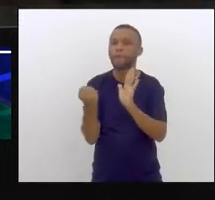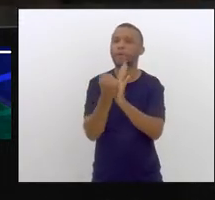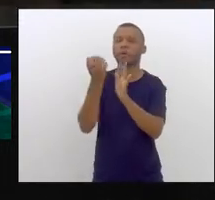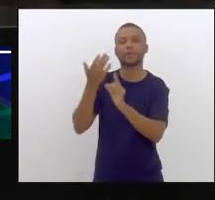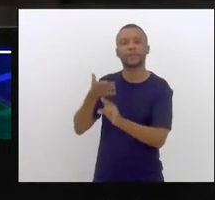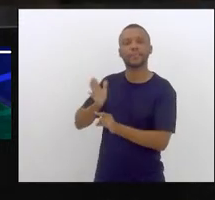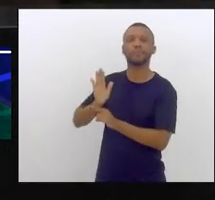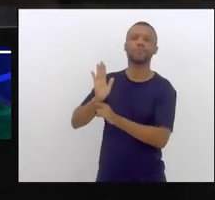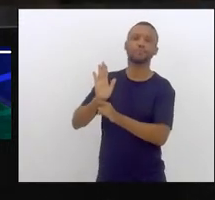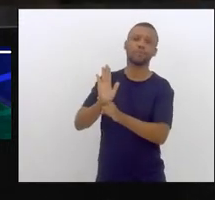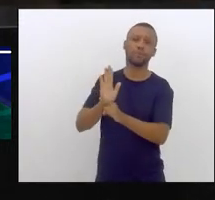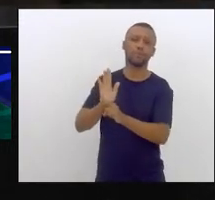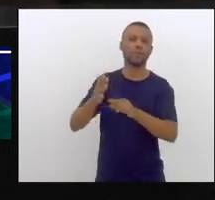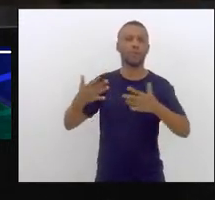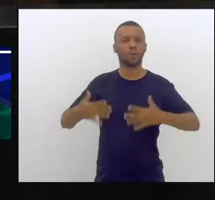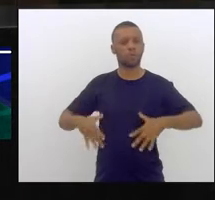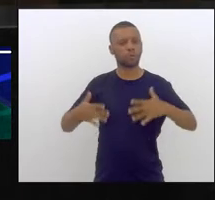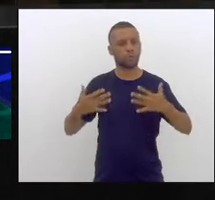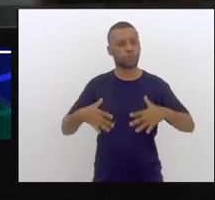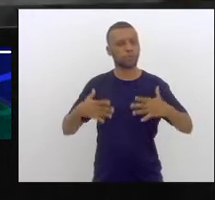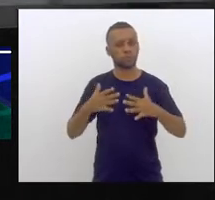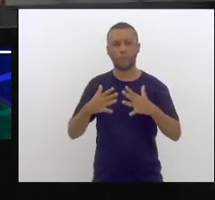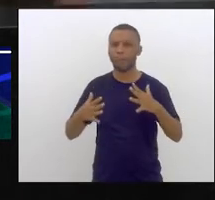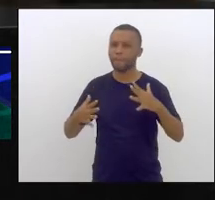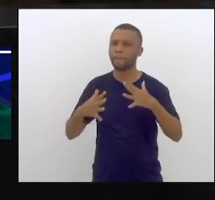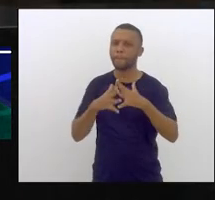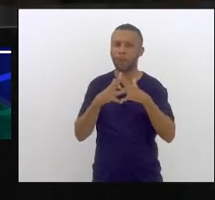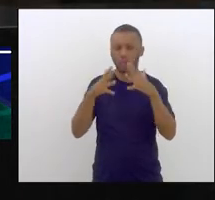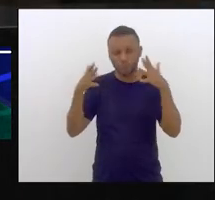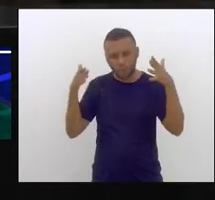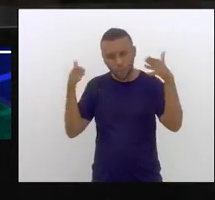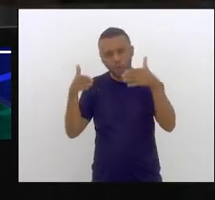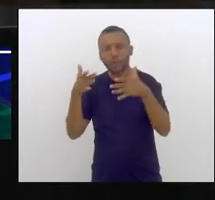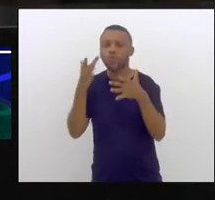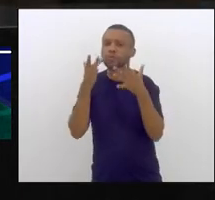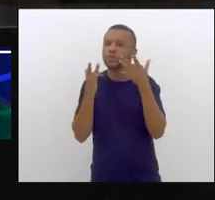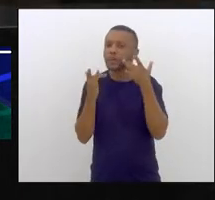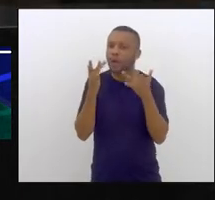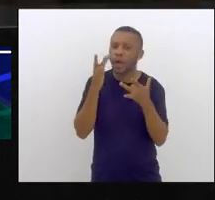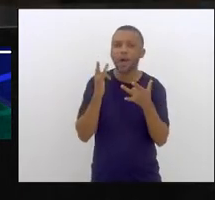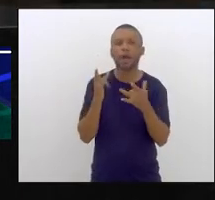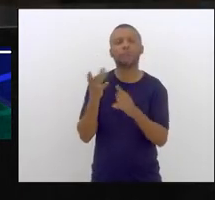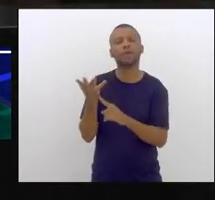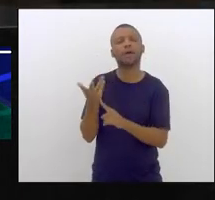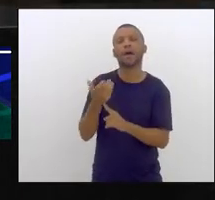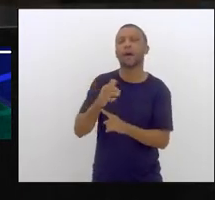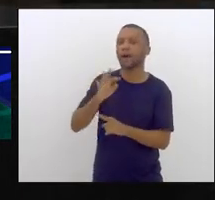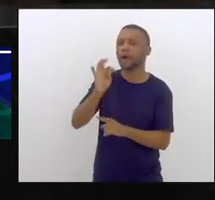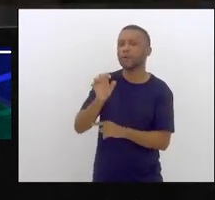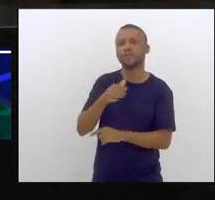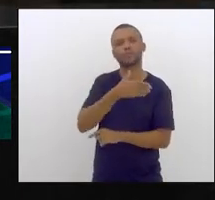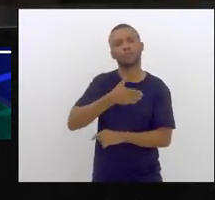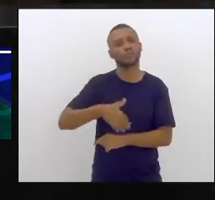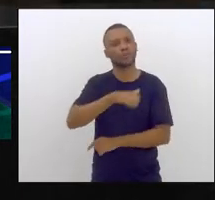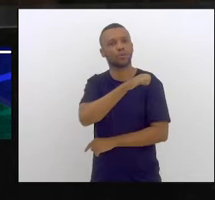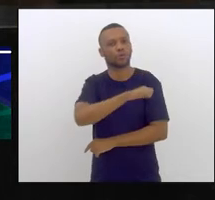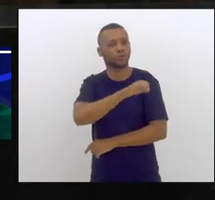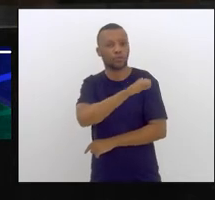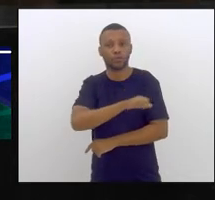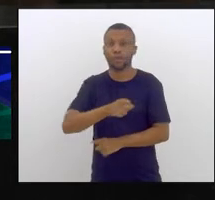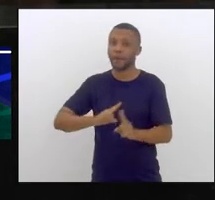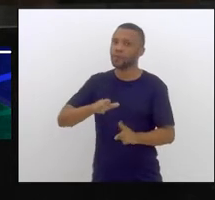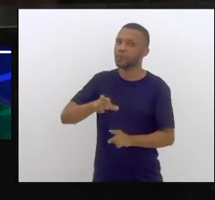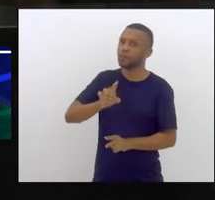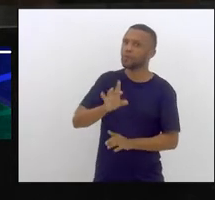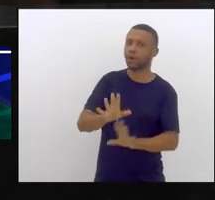contribuição incalculável para o teatro, para a arte do Estado do Rio de Janeiro, mas não só isso,